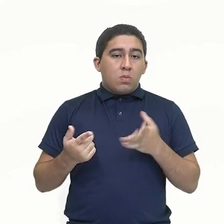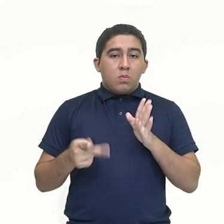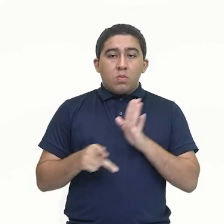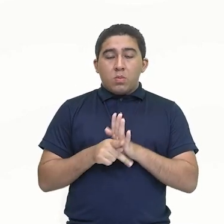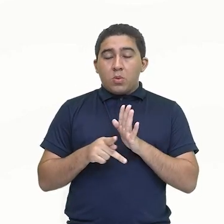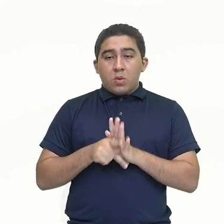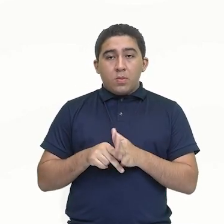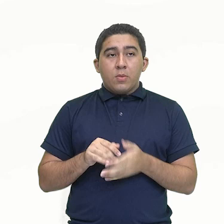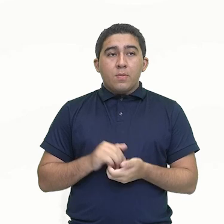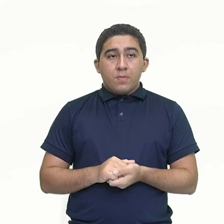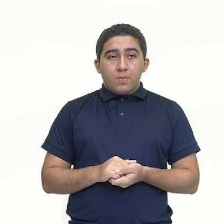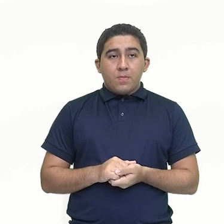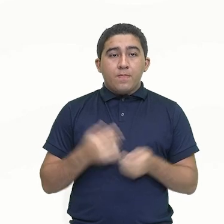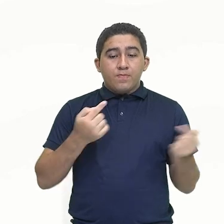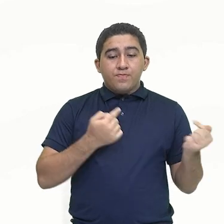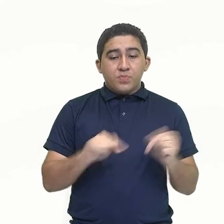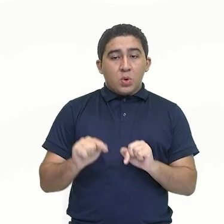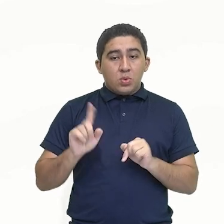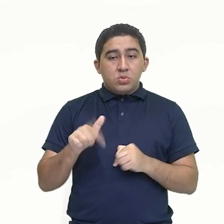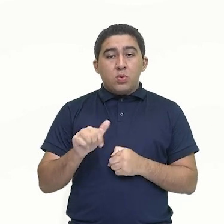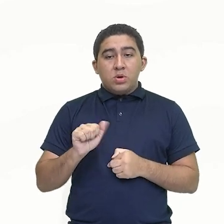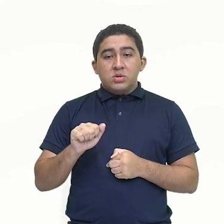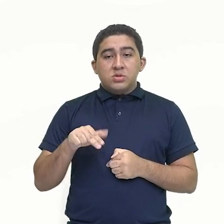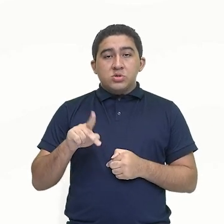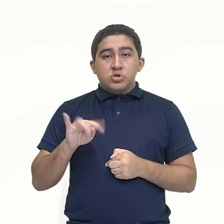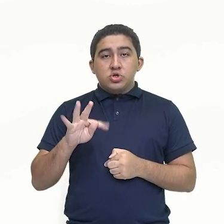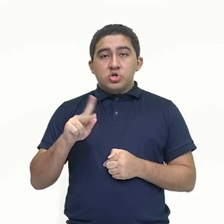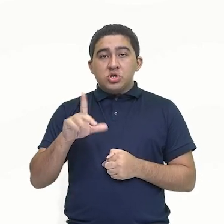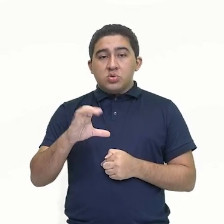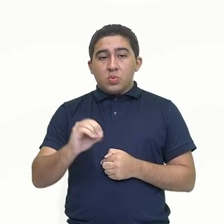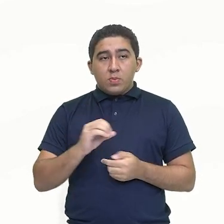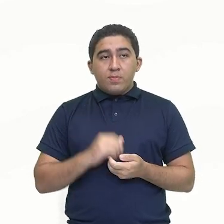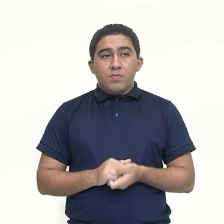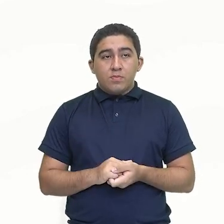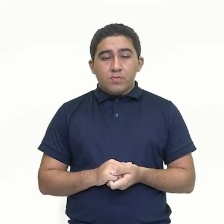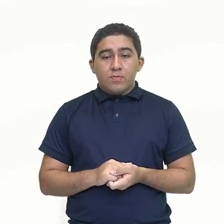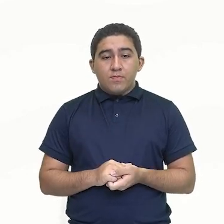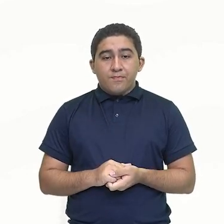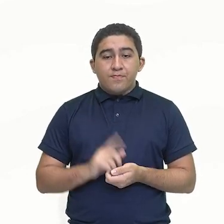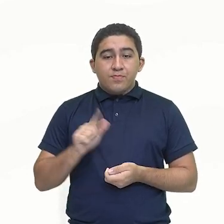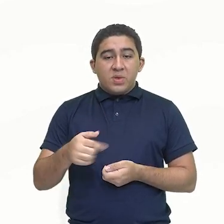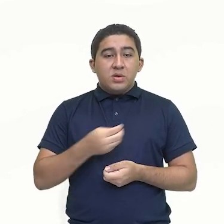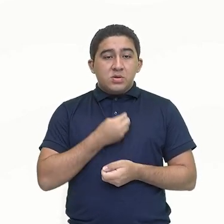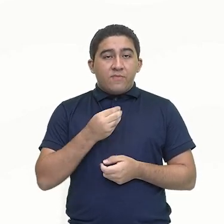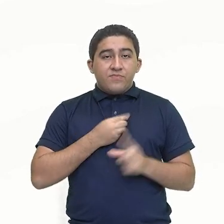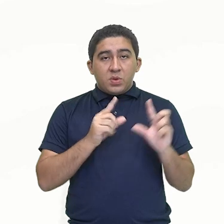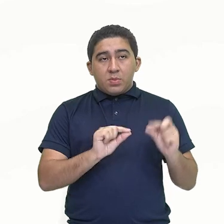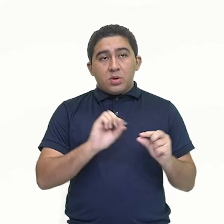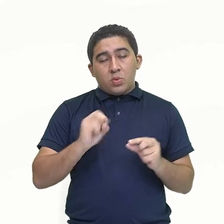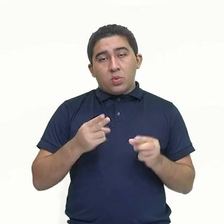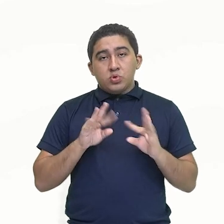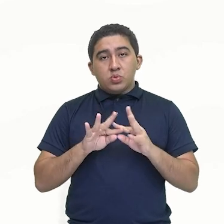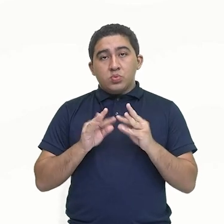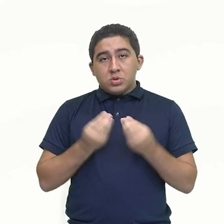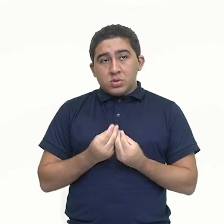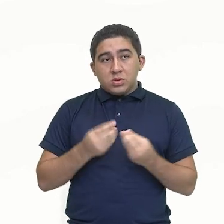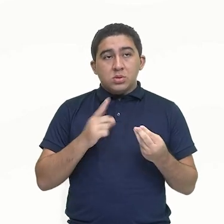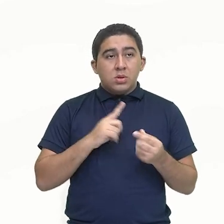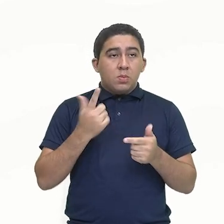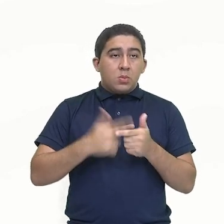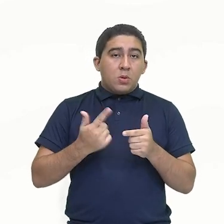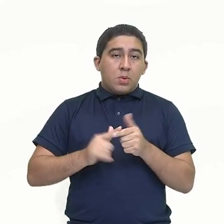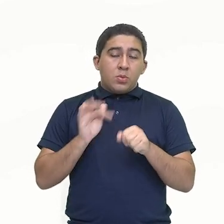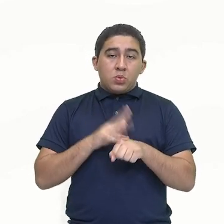resposta para aquele antígeno, para aquele micro-organismo que está, ou uma substância que está causando ali